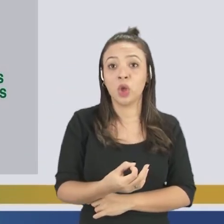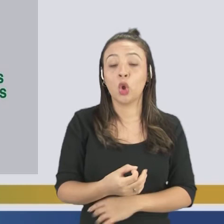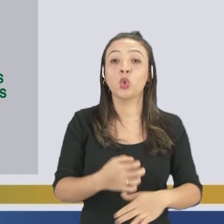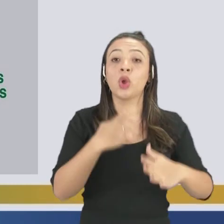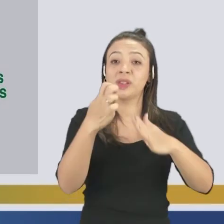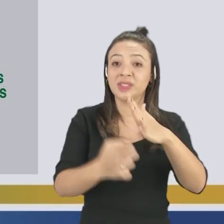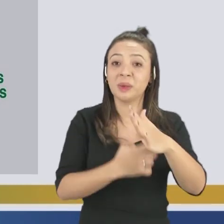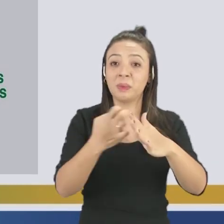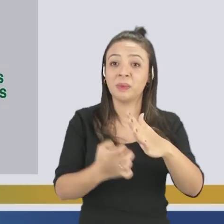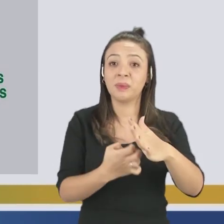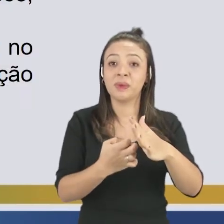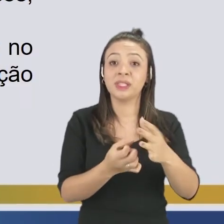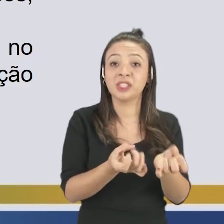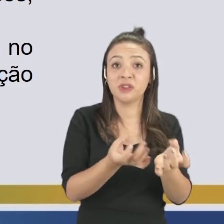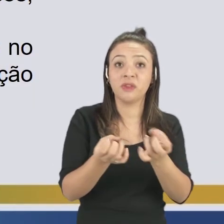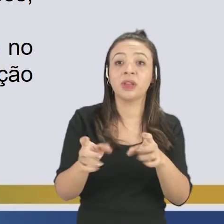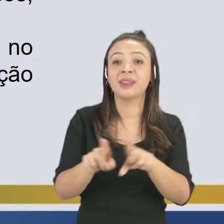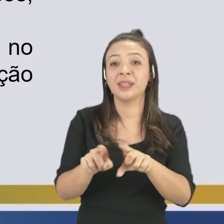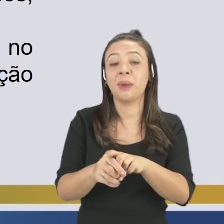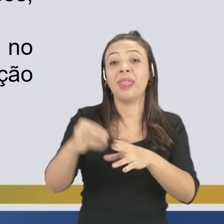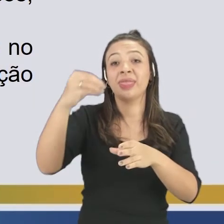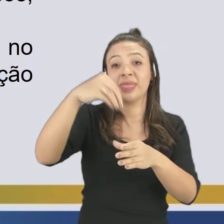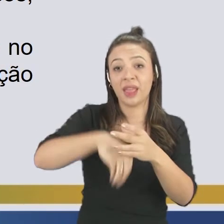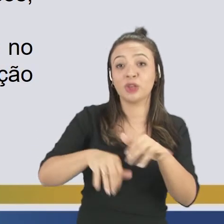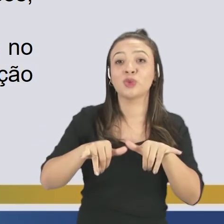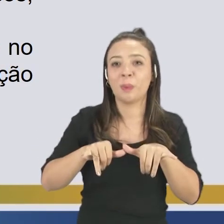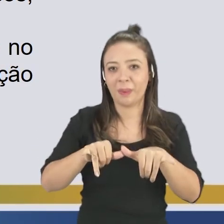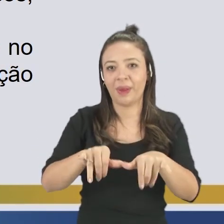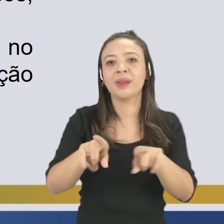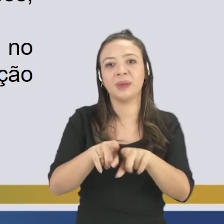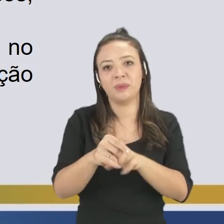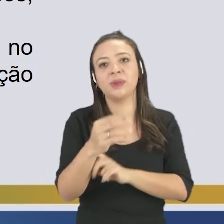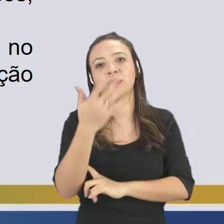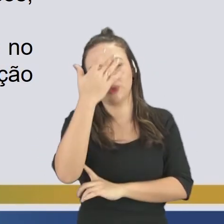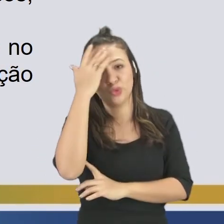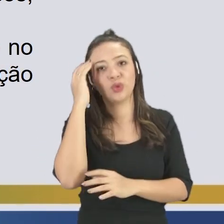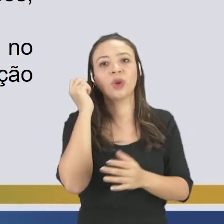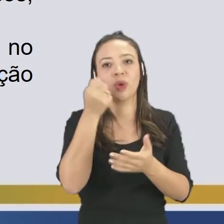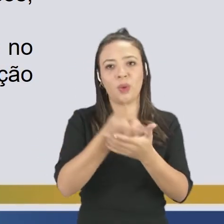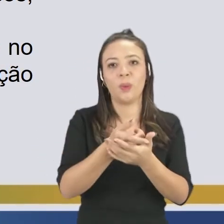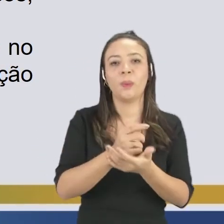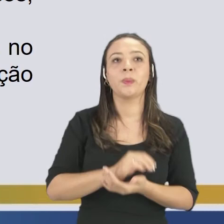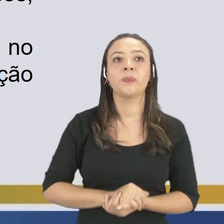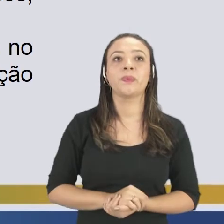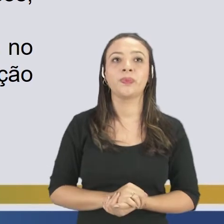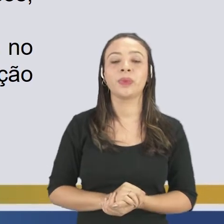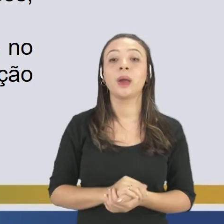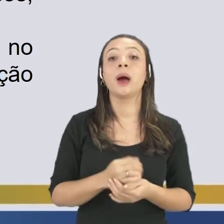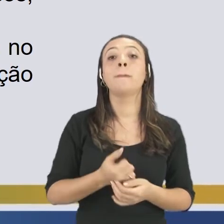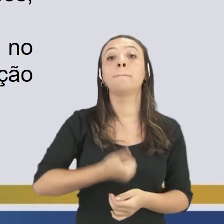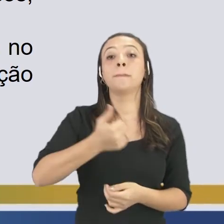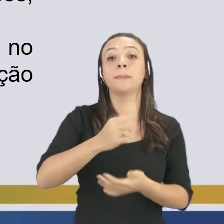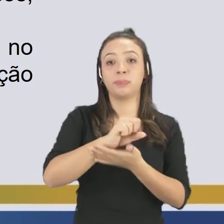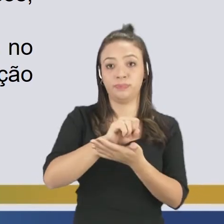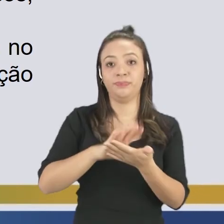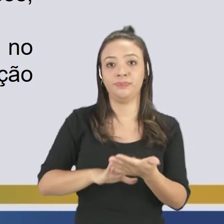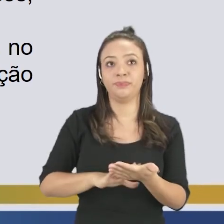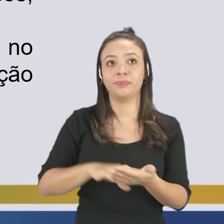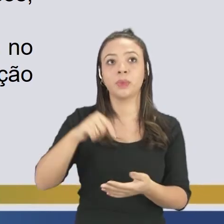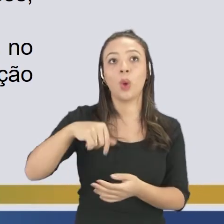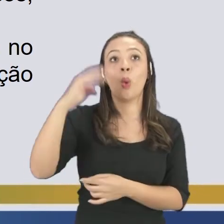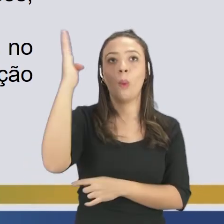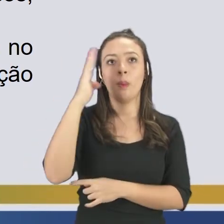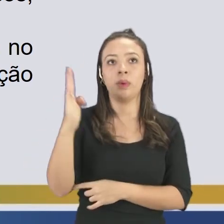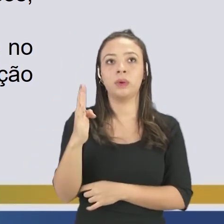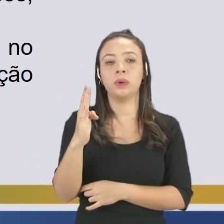e 10% nos supermercados e consumidores. Com isso, vamos para o nosso Exercitando? Primeira questão. O Brasil é um